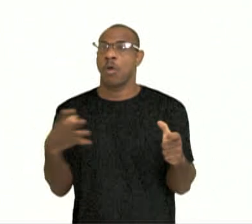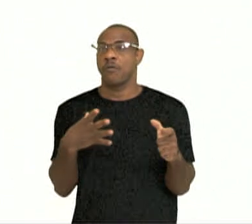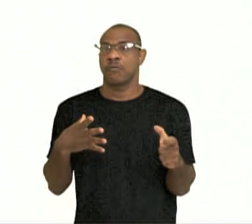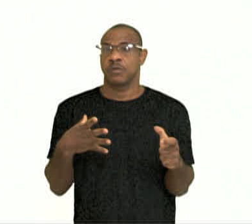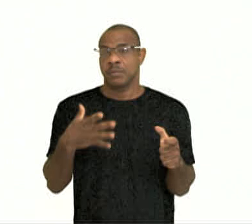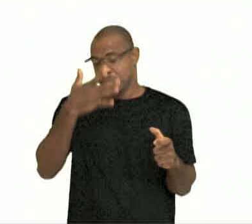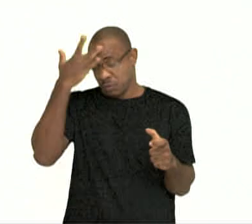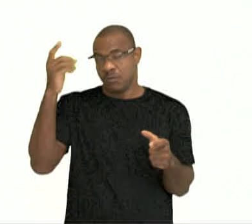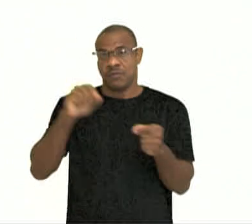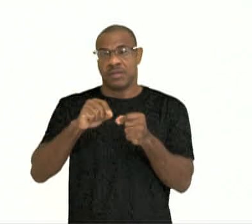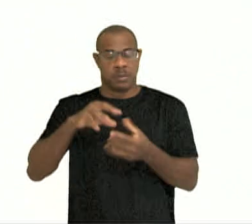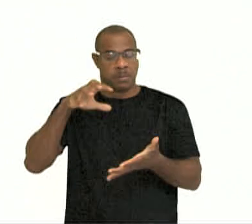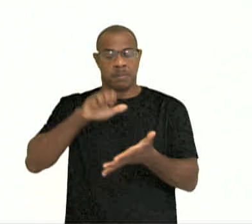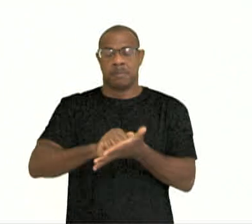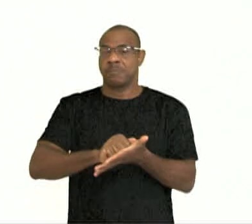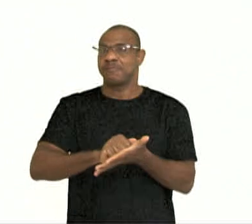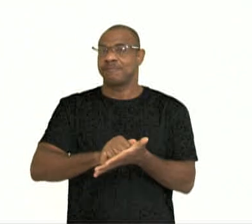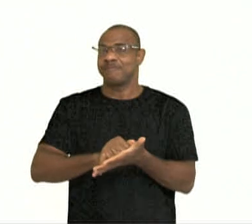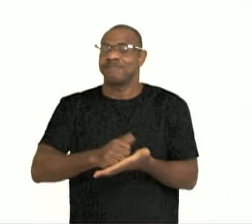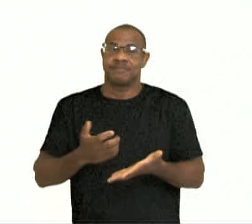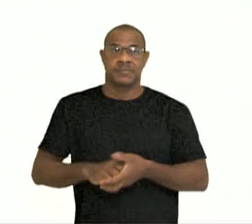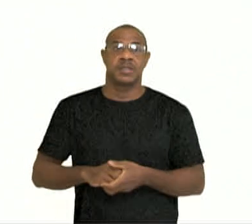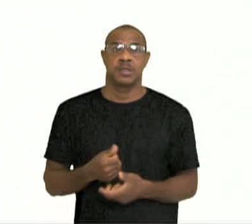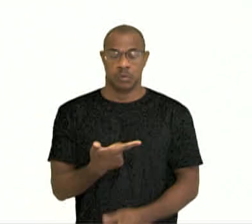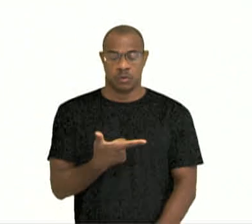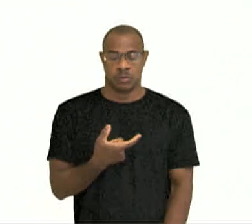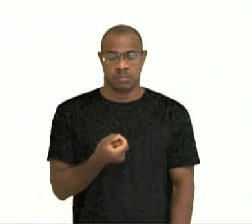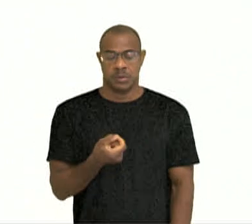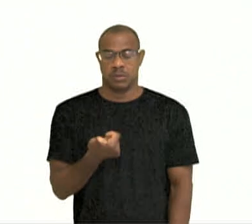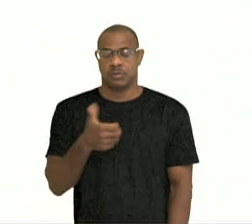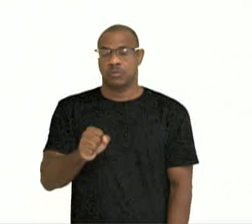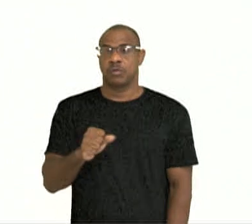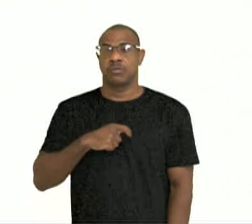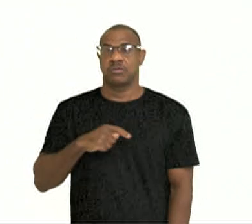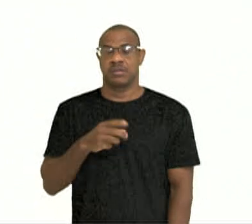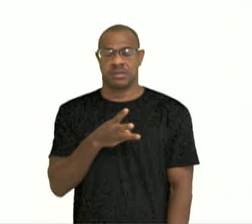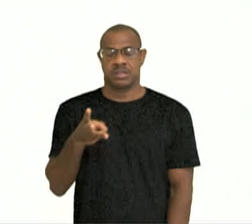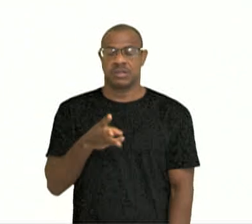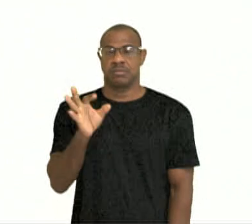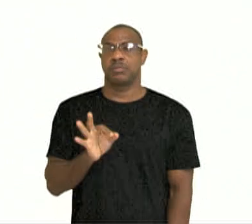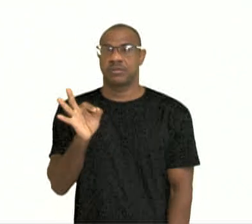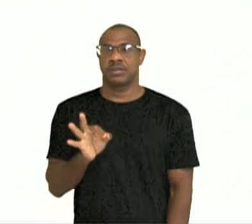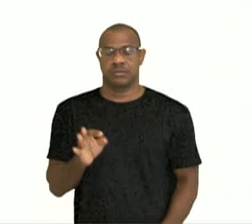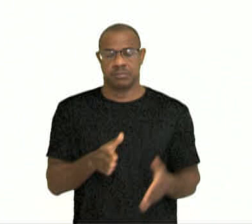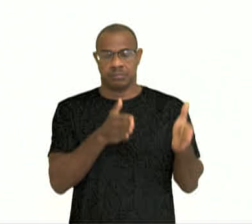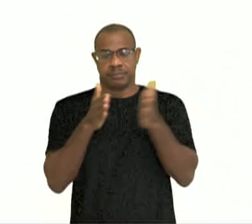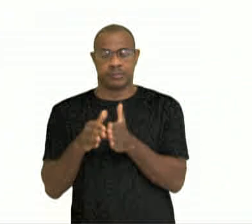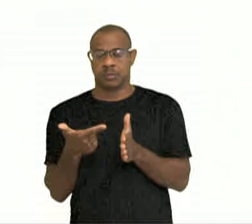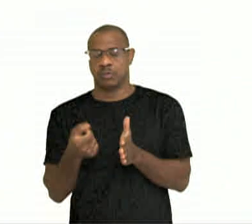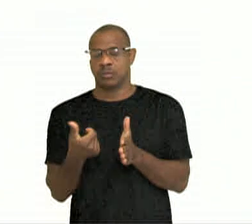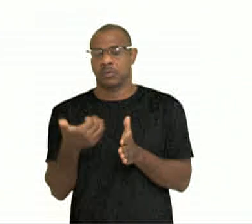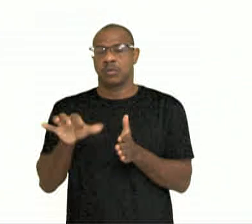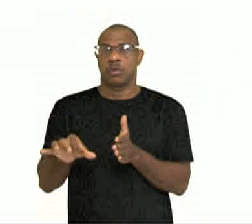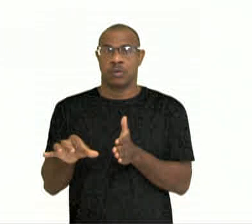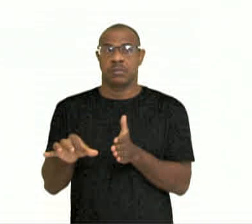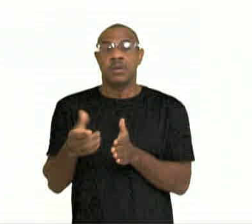Em 2018, eram 33%. No ano anterior, 16%.